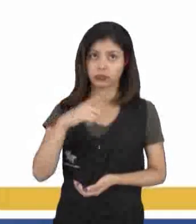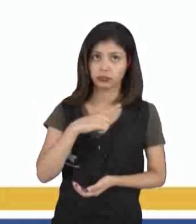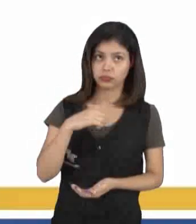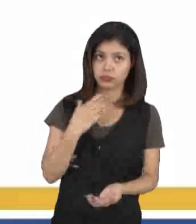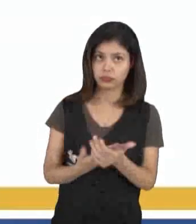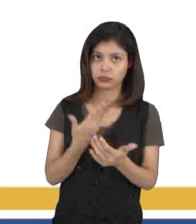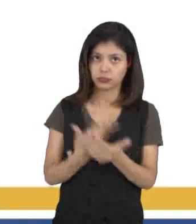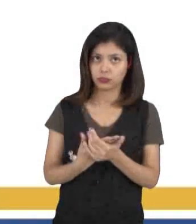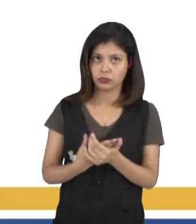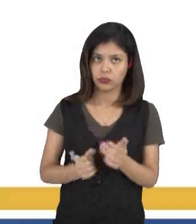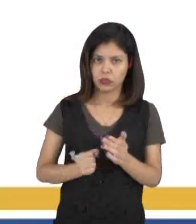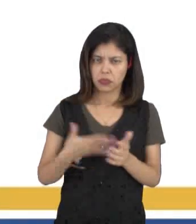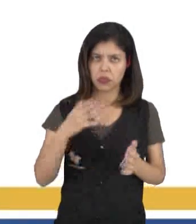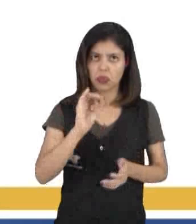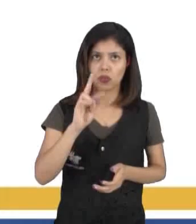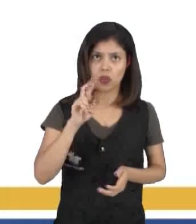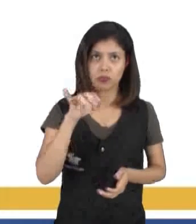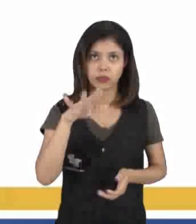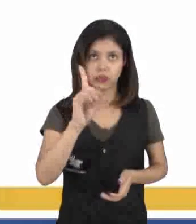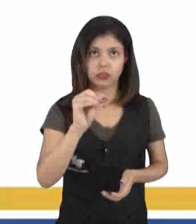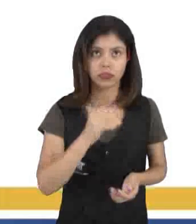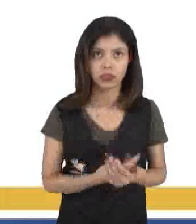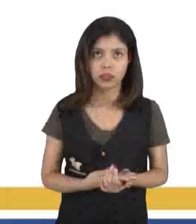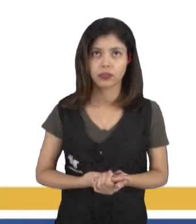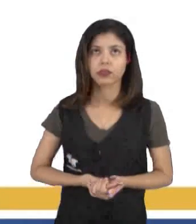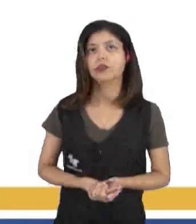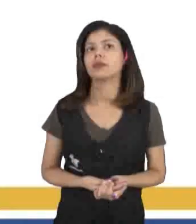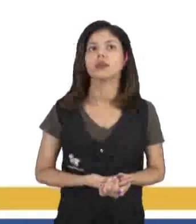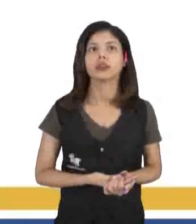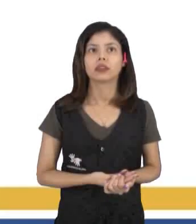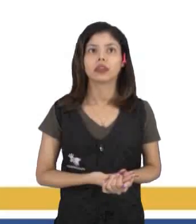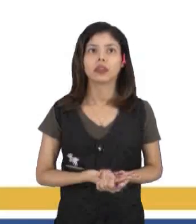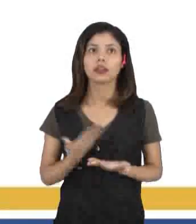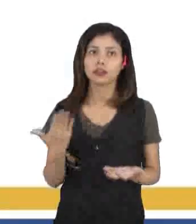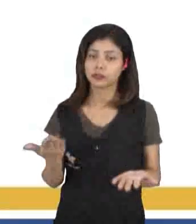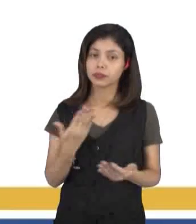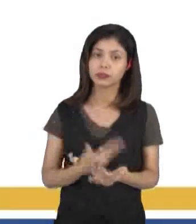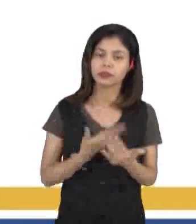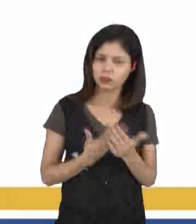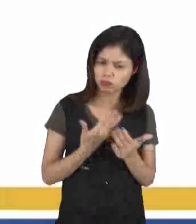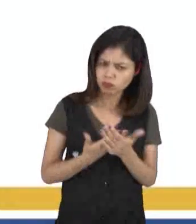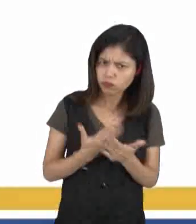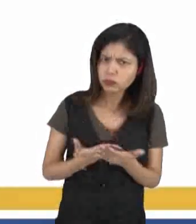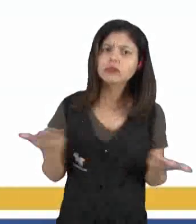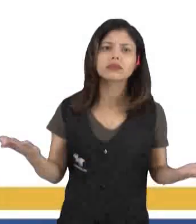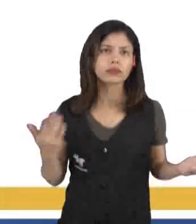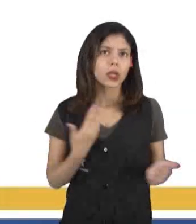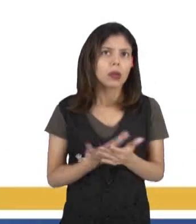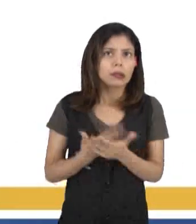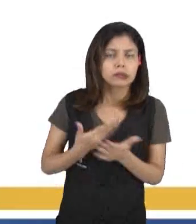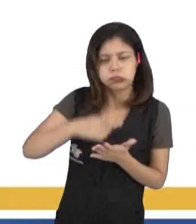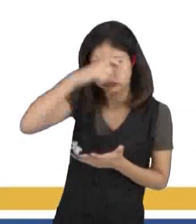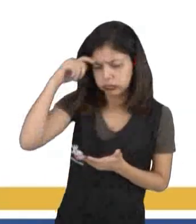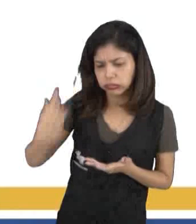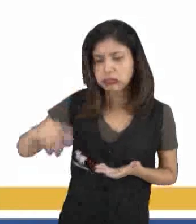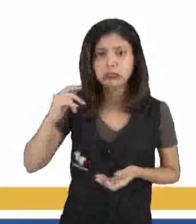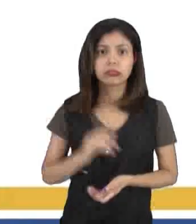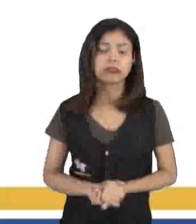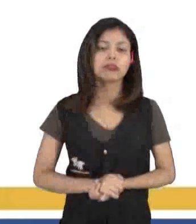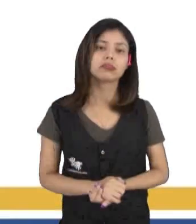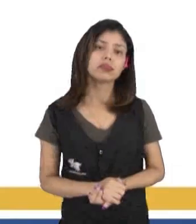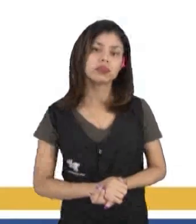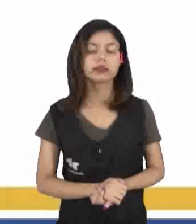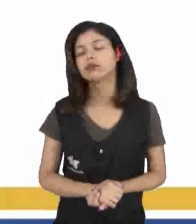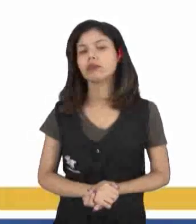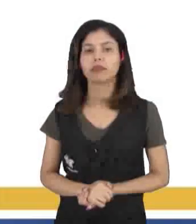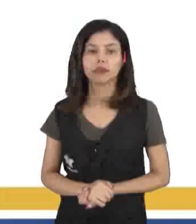ele tem estudado como um obstinado, né? Ele tem estudado como um obstinado,